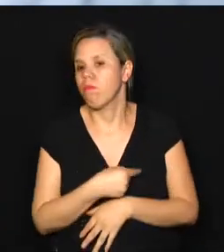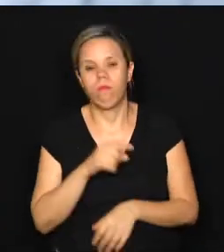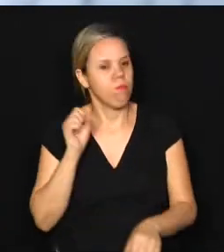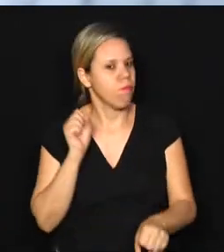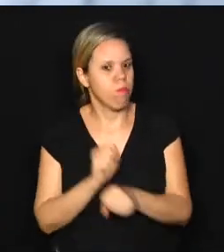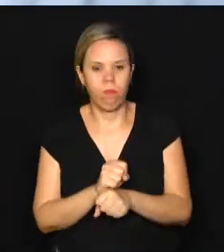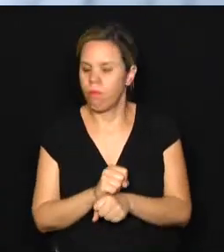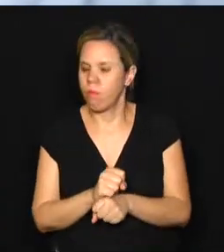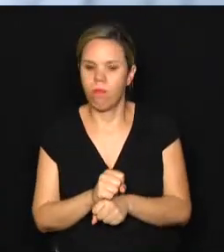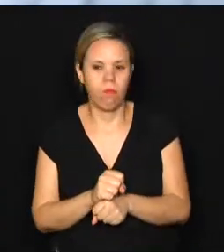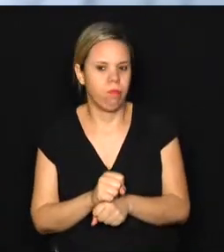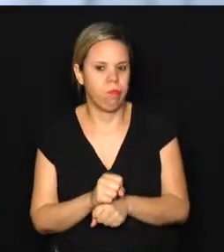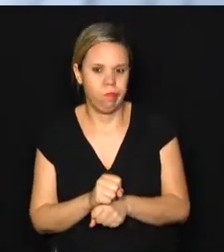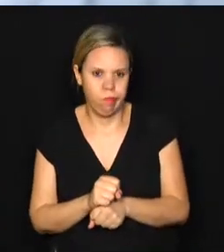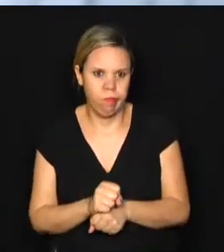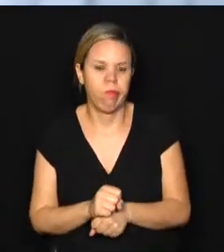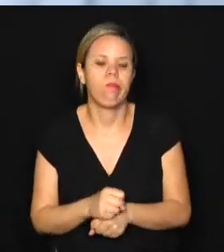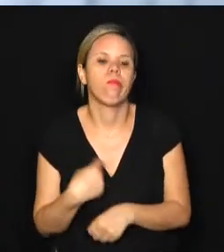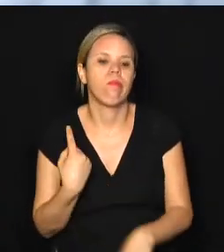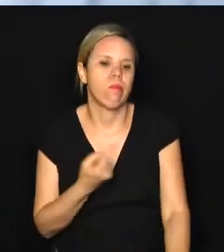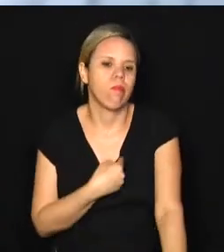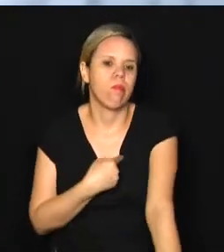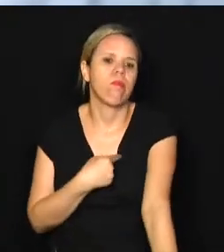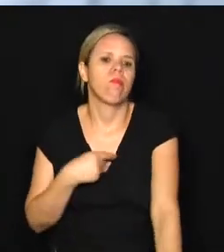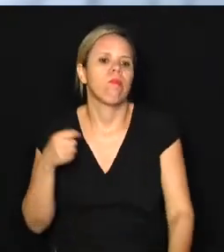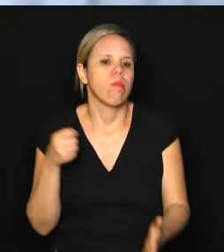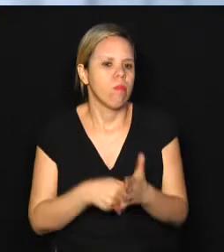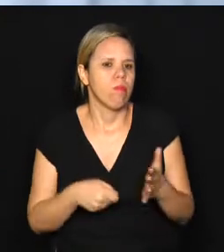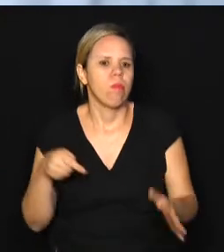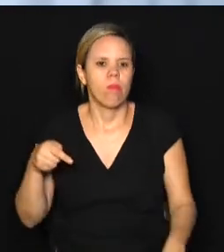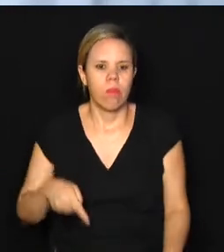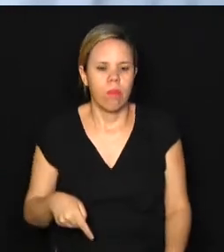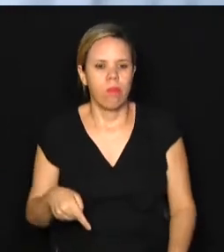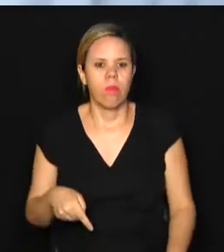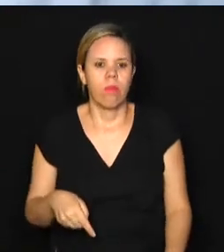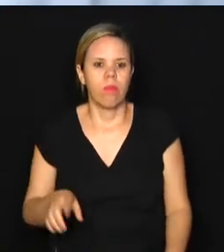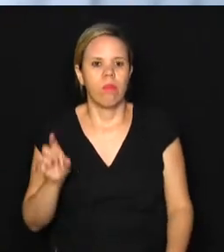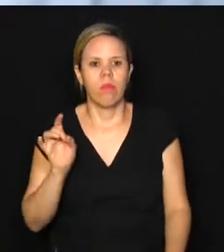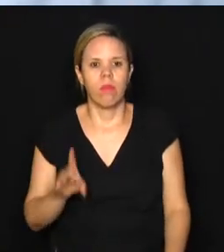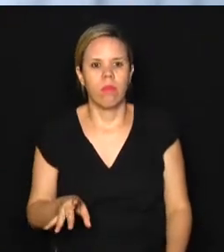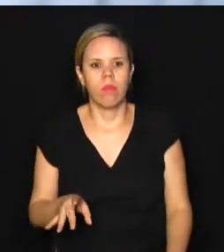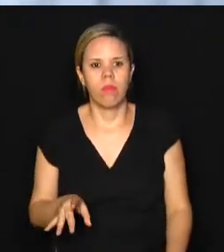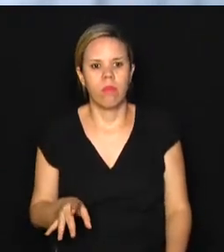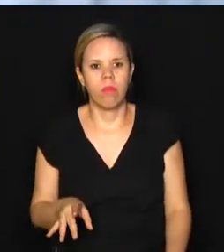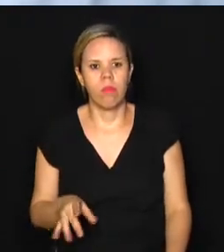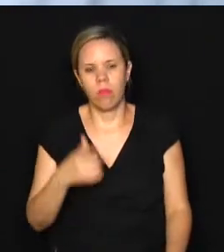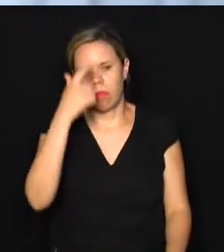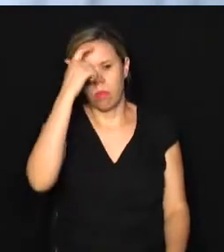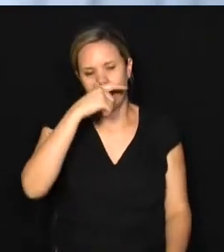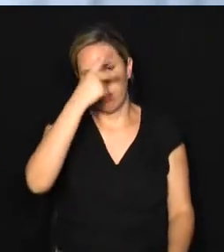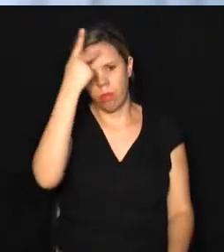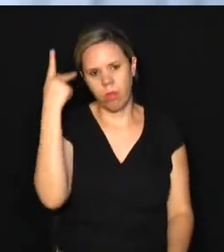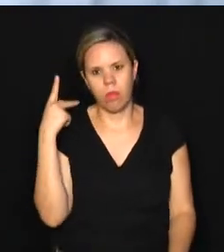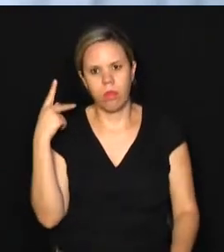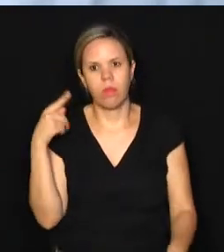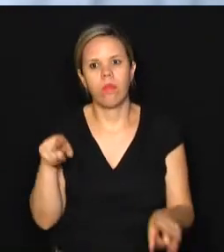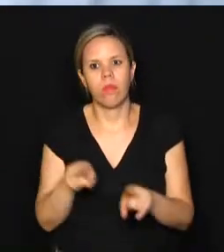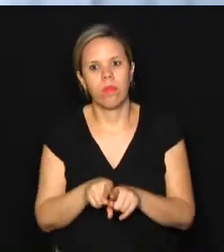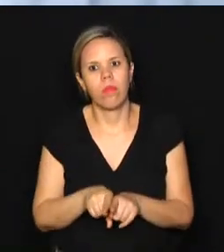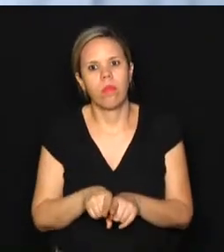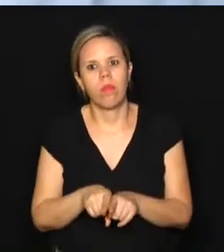pé, e para a gente a luta aqui é uma questão não só pessoal, mas é uma